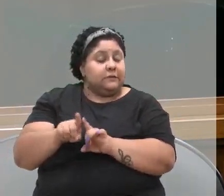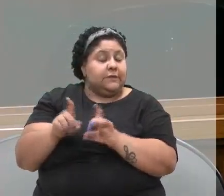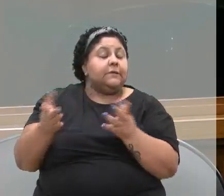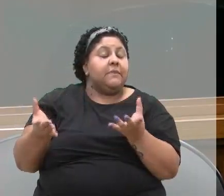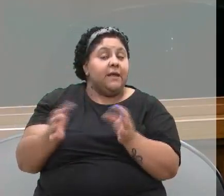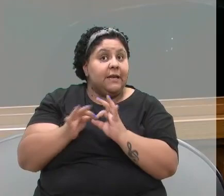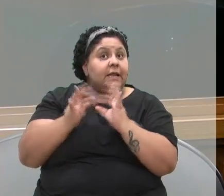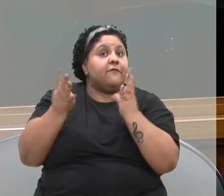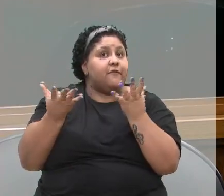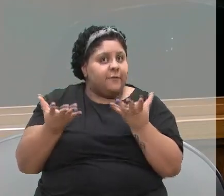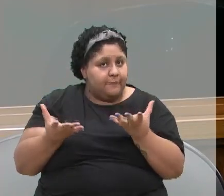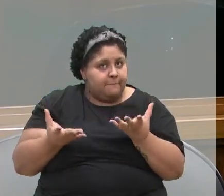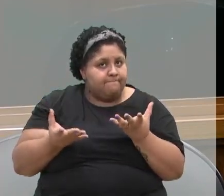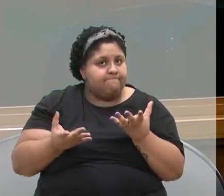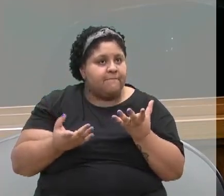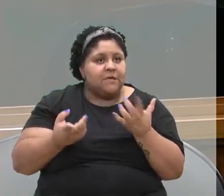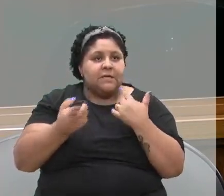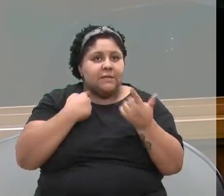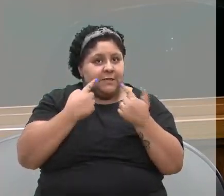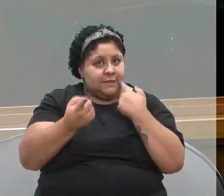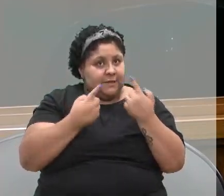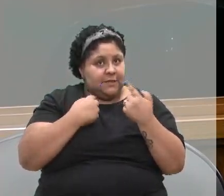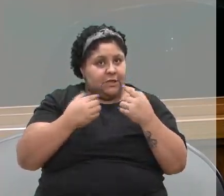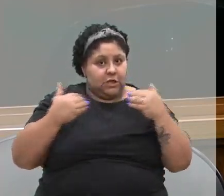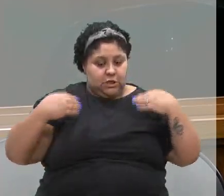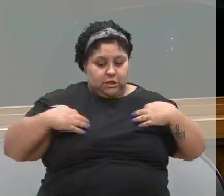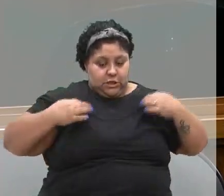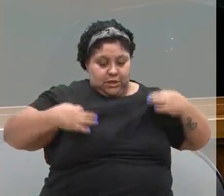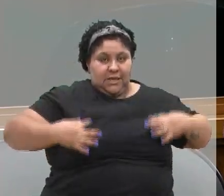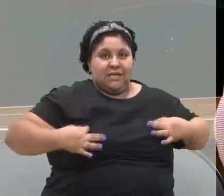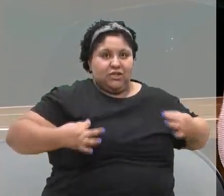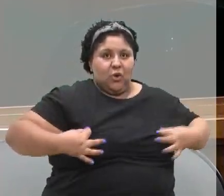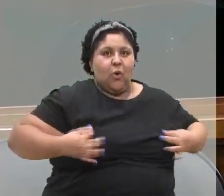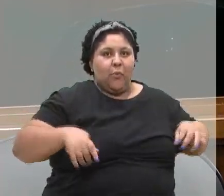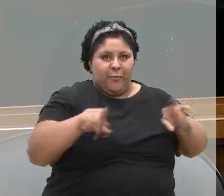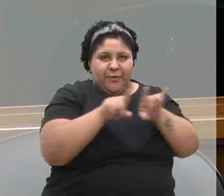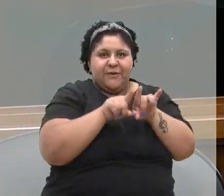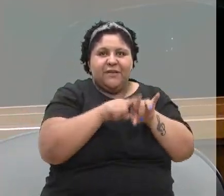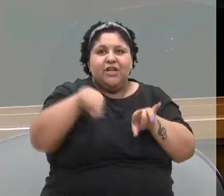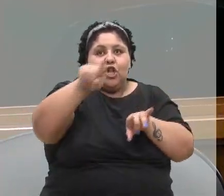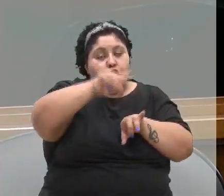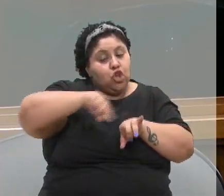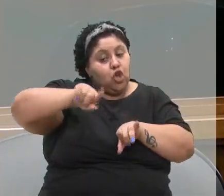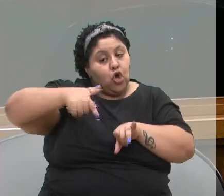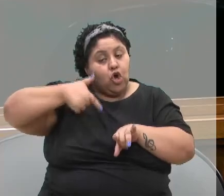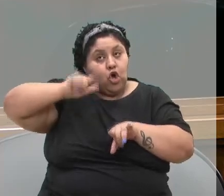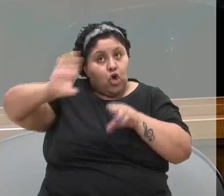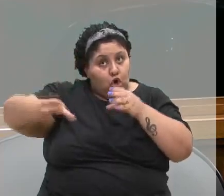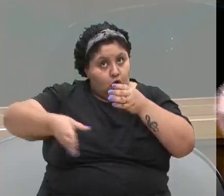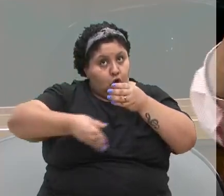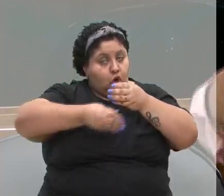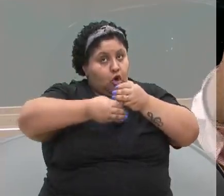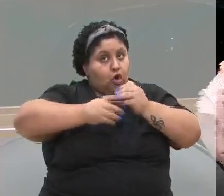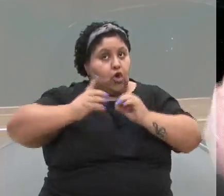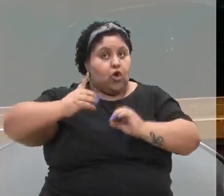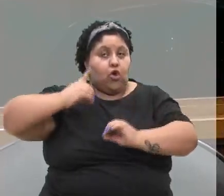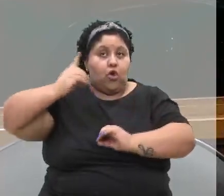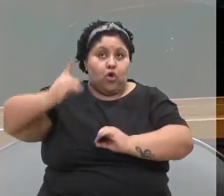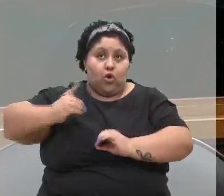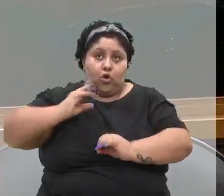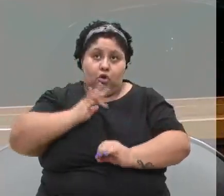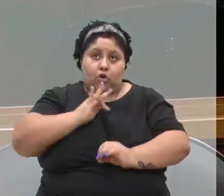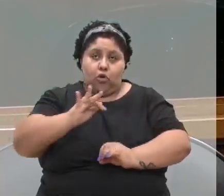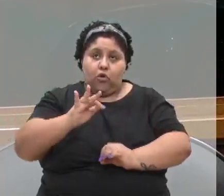disponível. As reclamações dos uniformes, e aliás, nós conseguimos uma emenda parlamentar do deputado federal